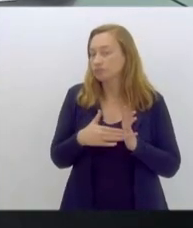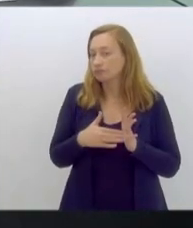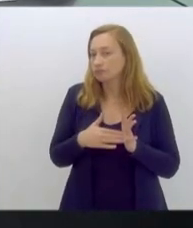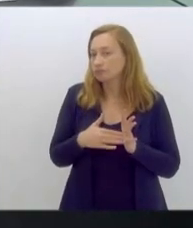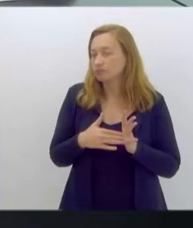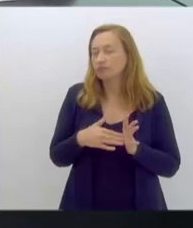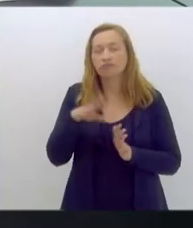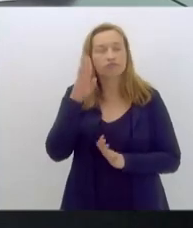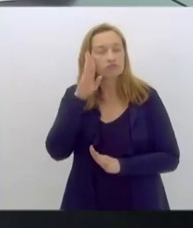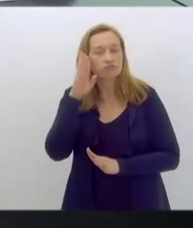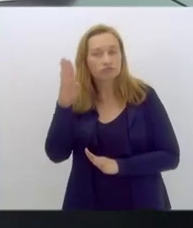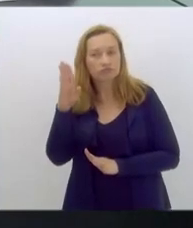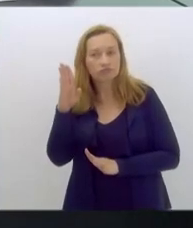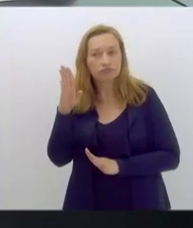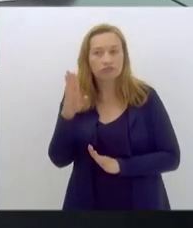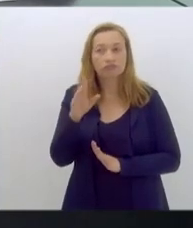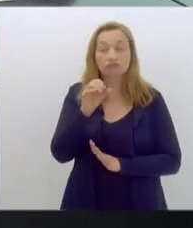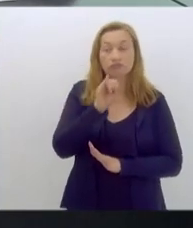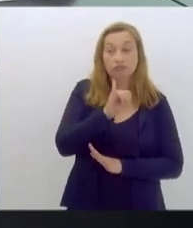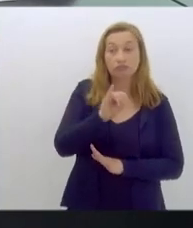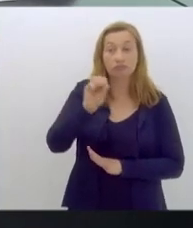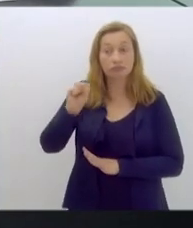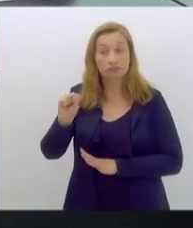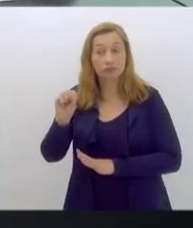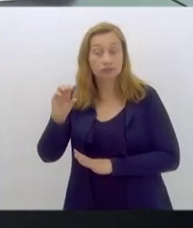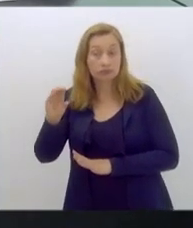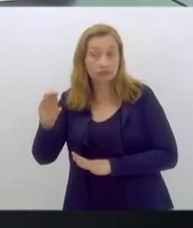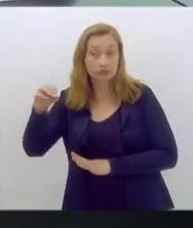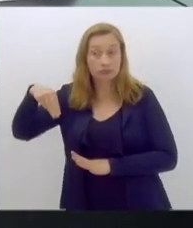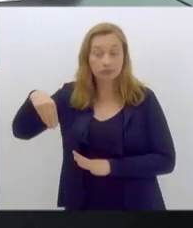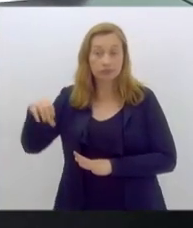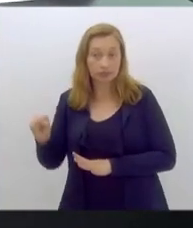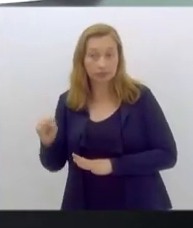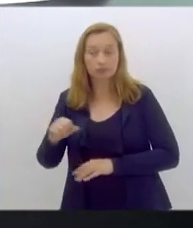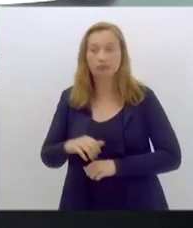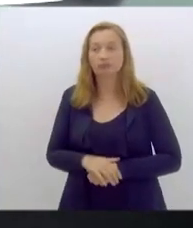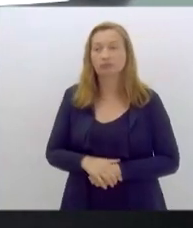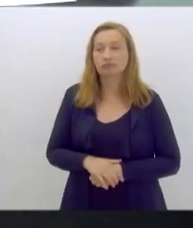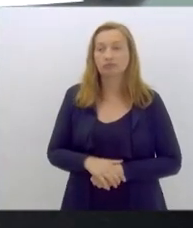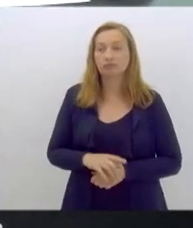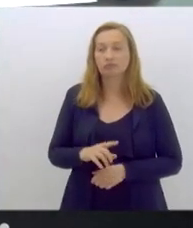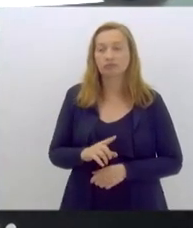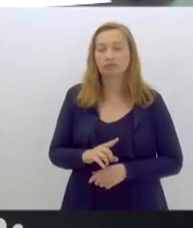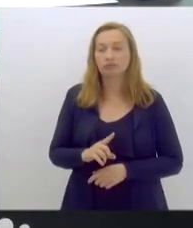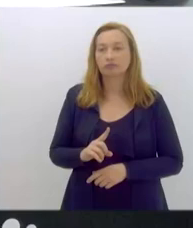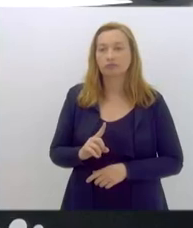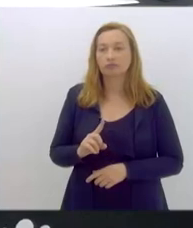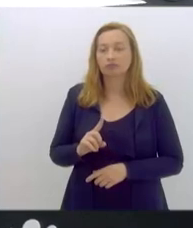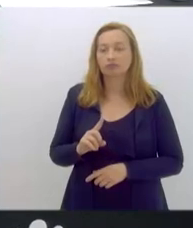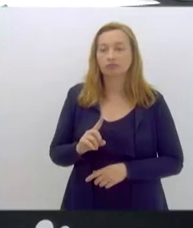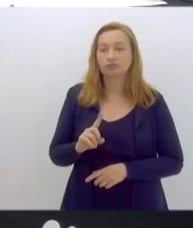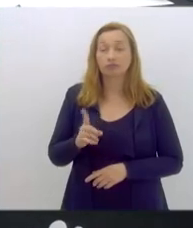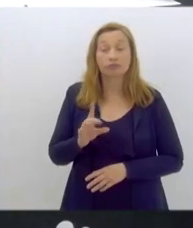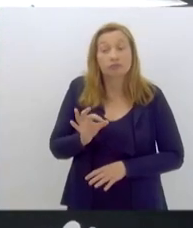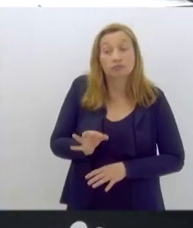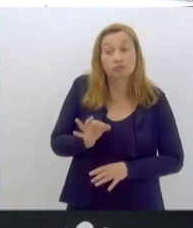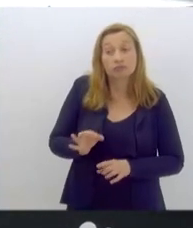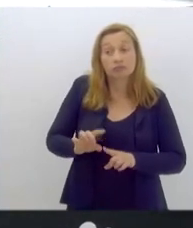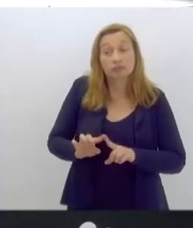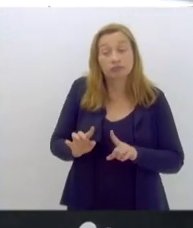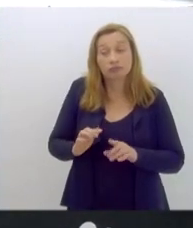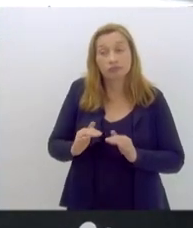principalmente do ICMS não estimadas corretamente mas